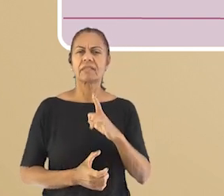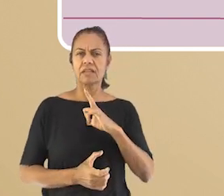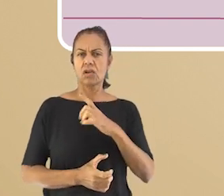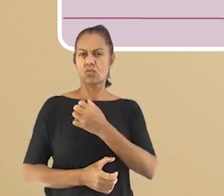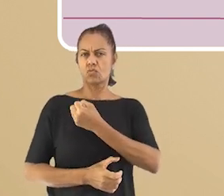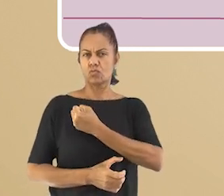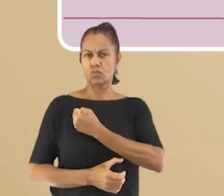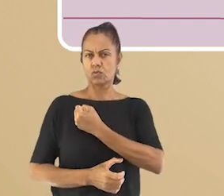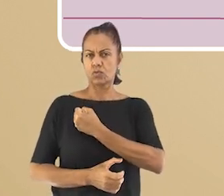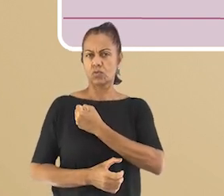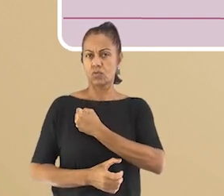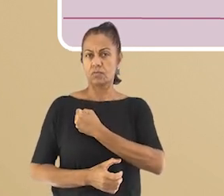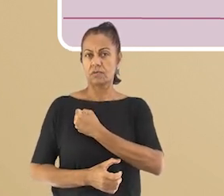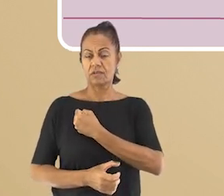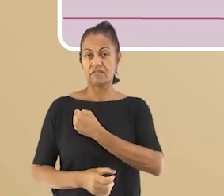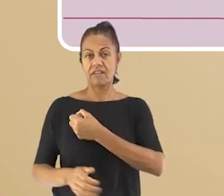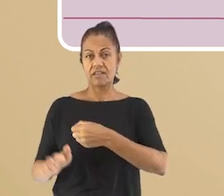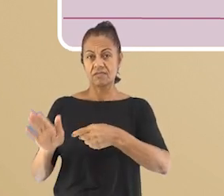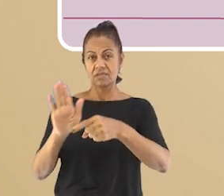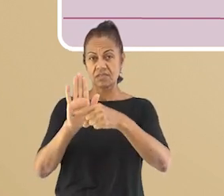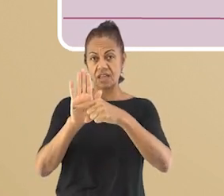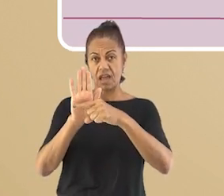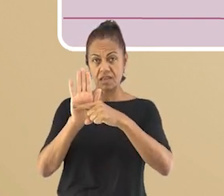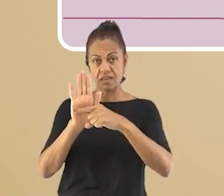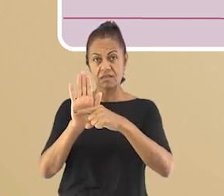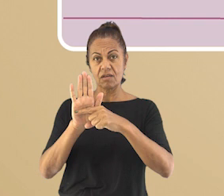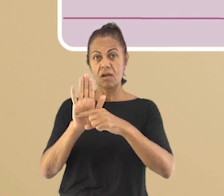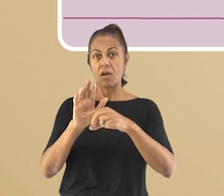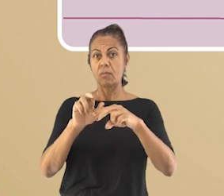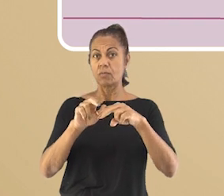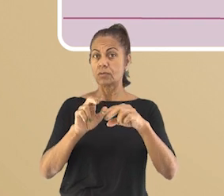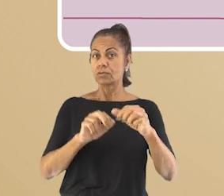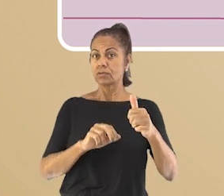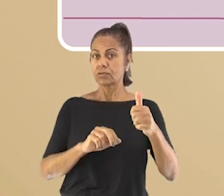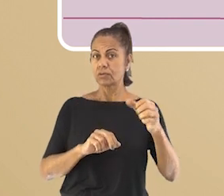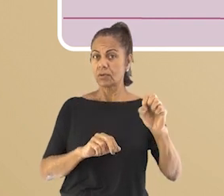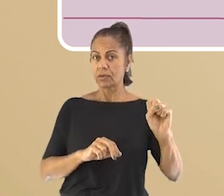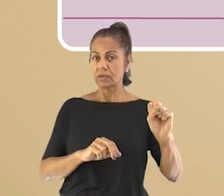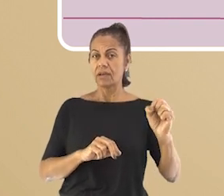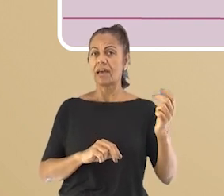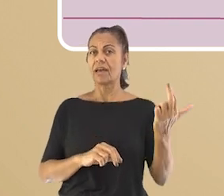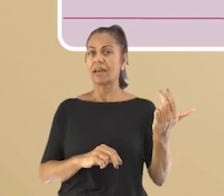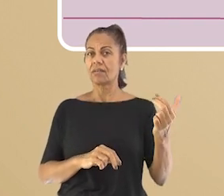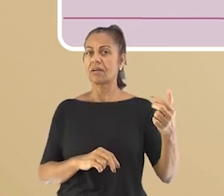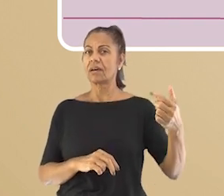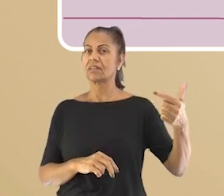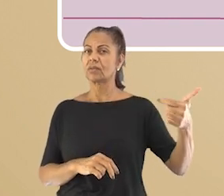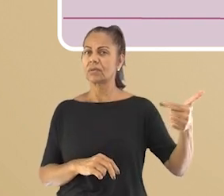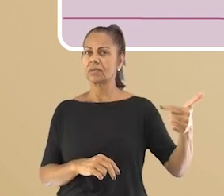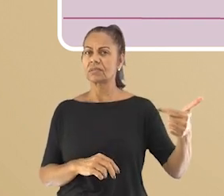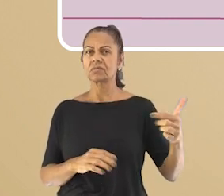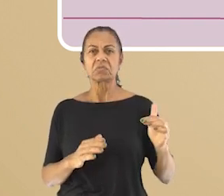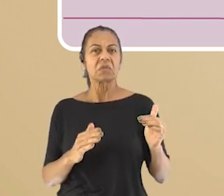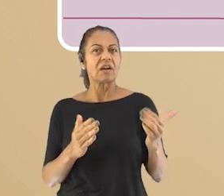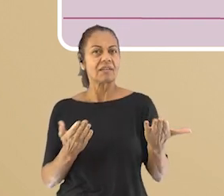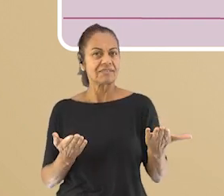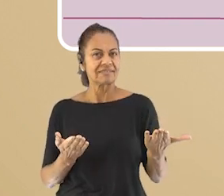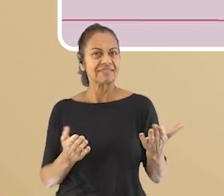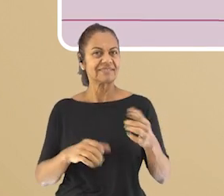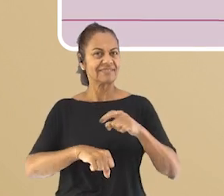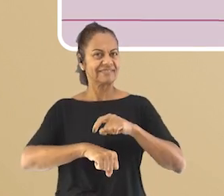é: um número subtraído por 18 é igual a 12. Vou dar um tempo para vocês me